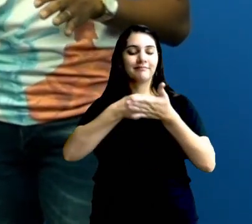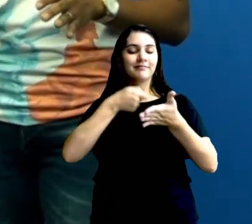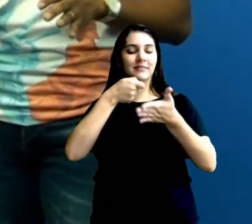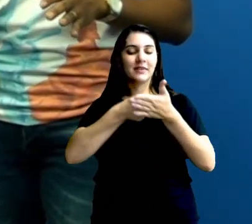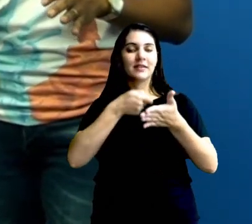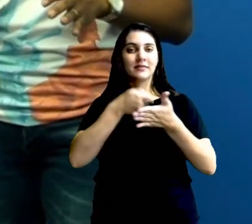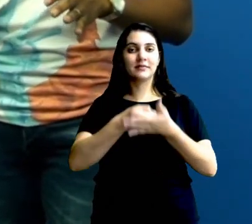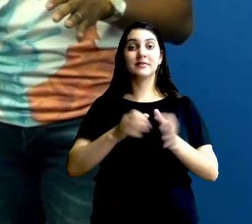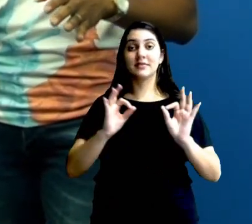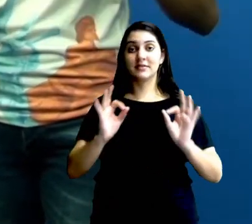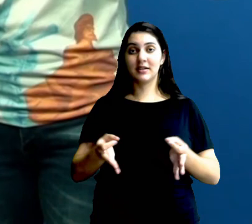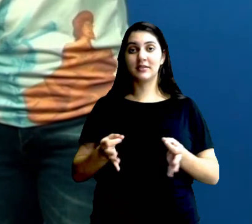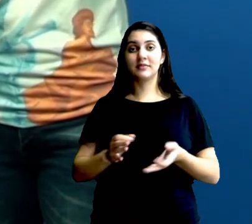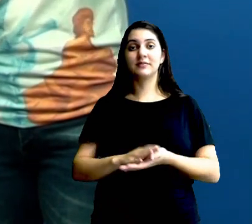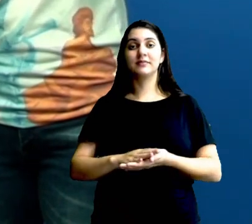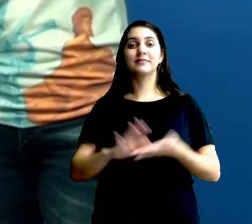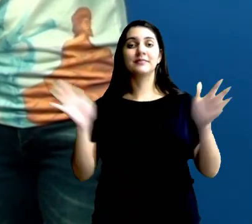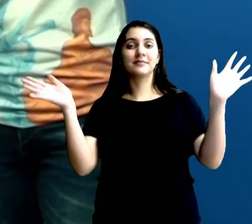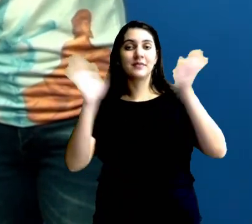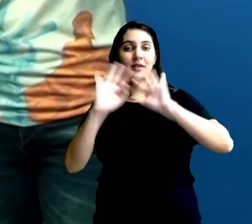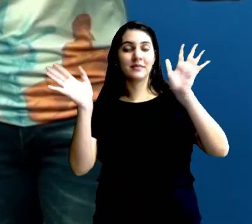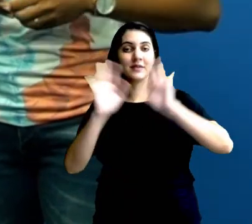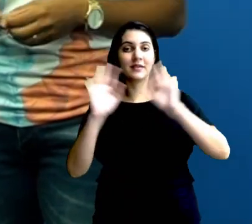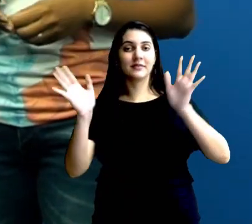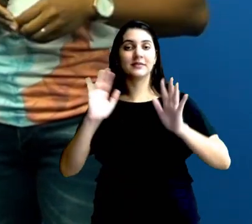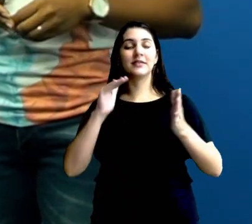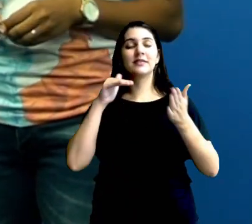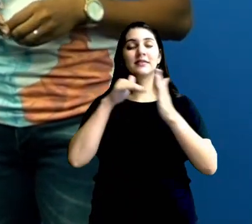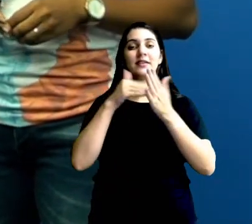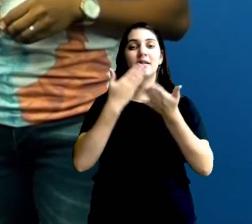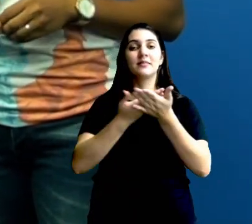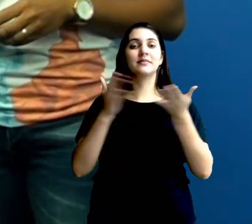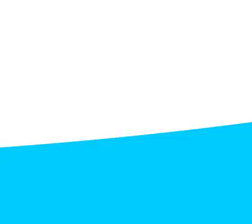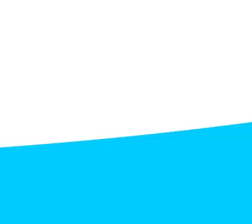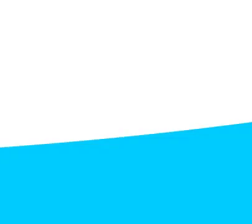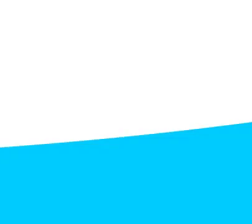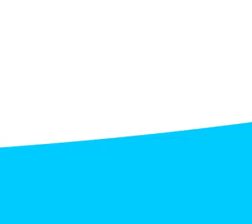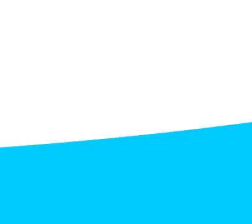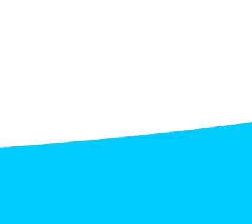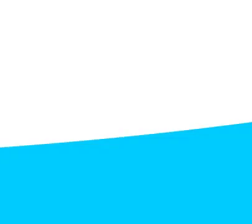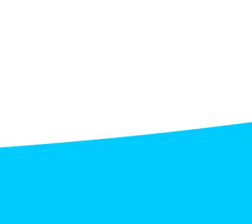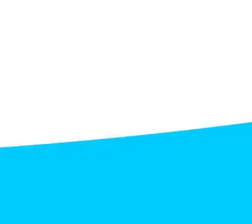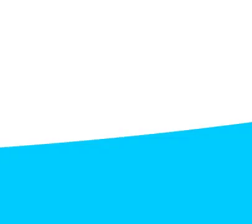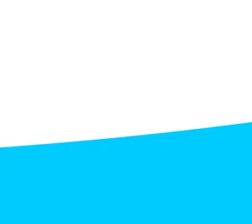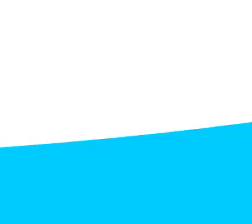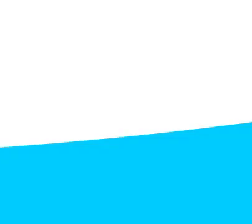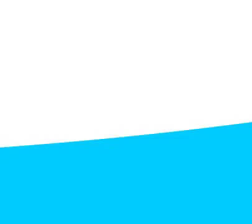encontra sempre. Certo? Bye, bye. Até a próxima aula.